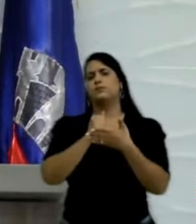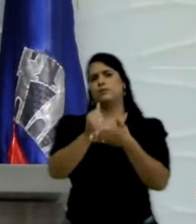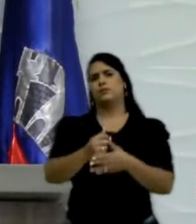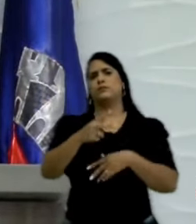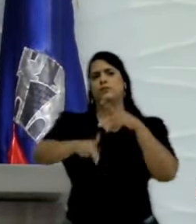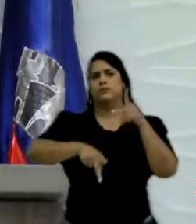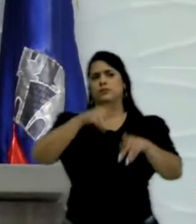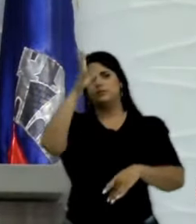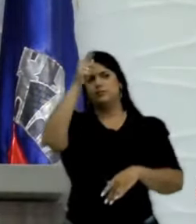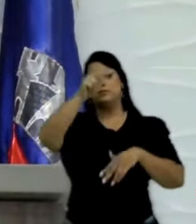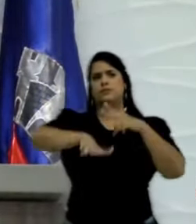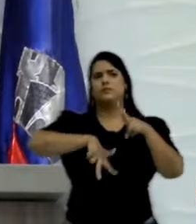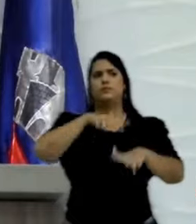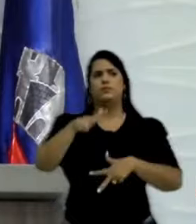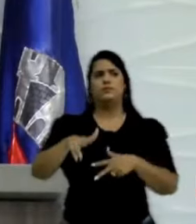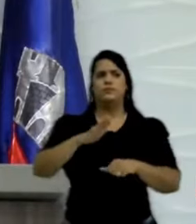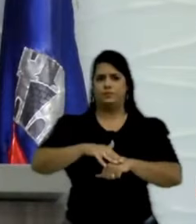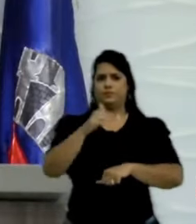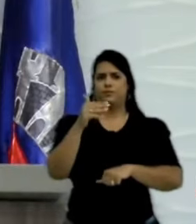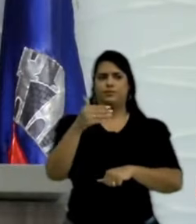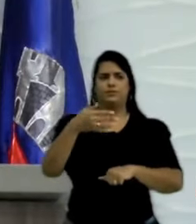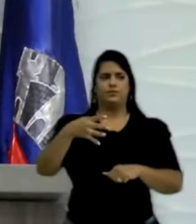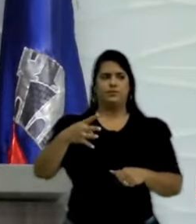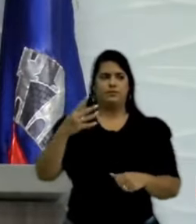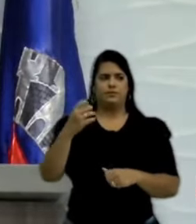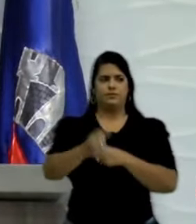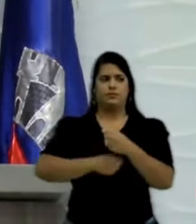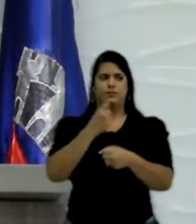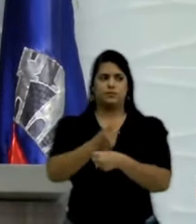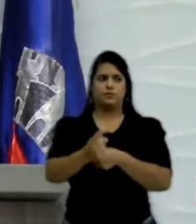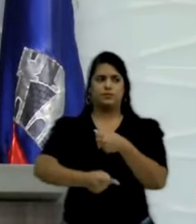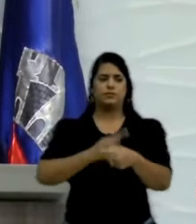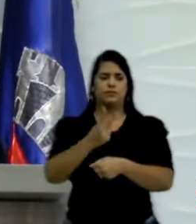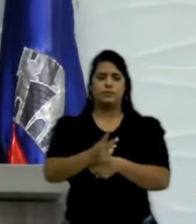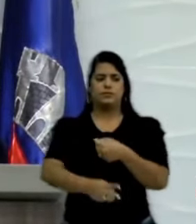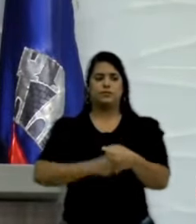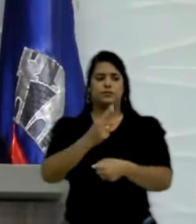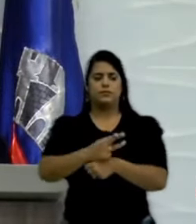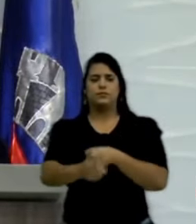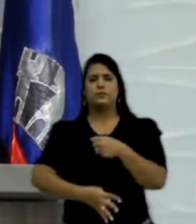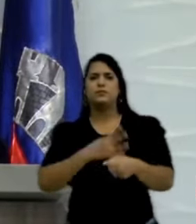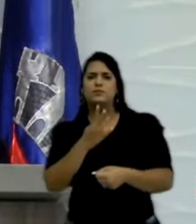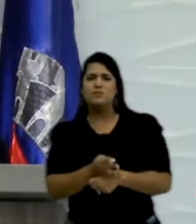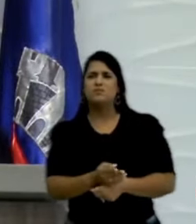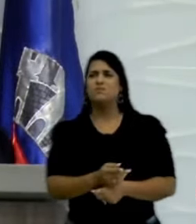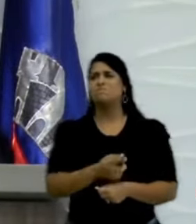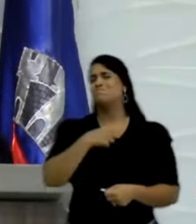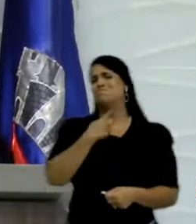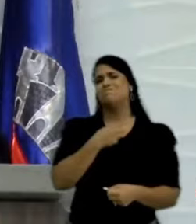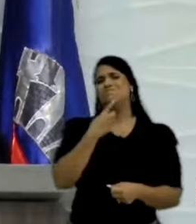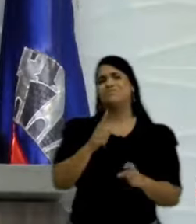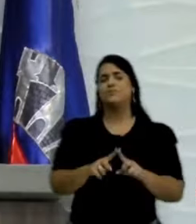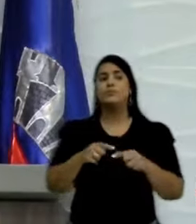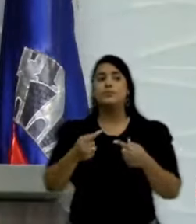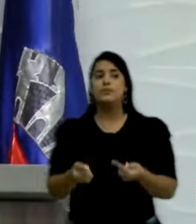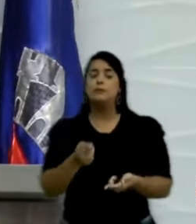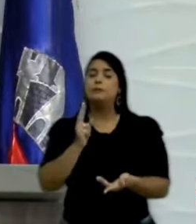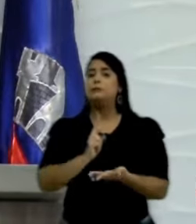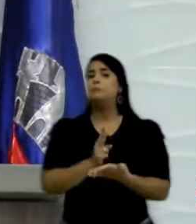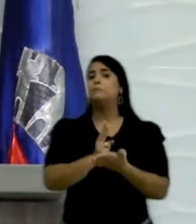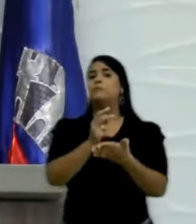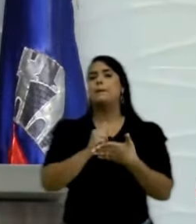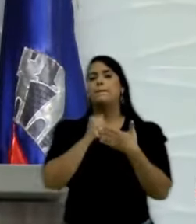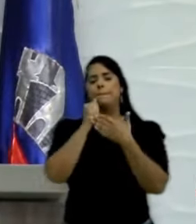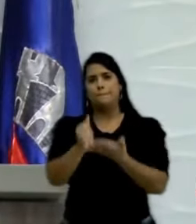anos trabalhando, tive 514 votos. Não me elegi, colega Pacheco, mas eu ia direto.